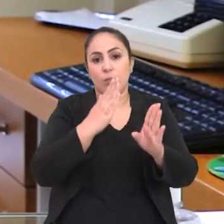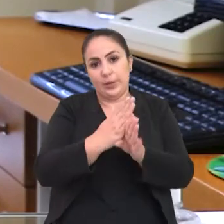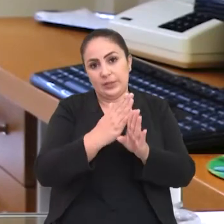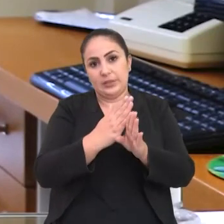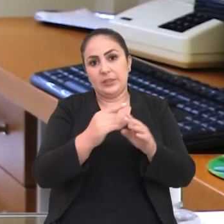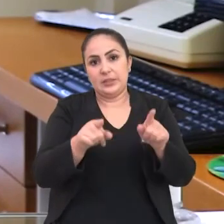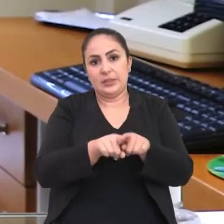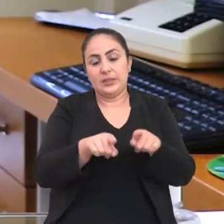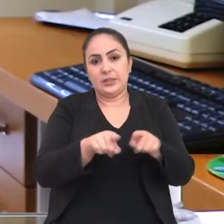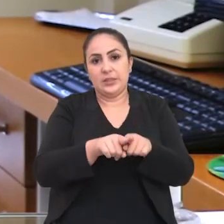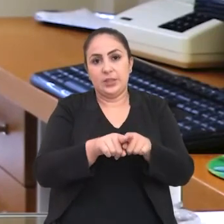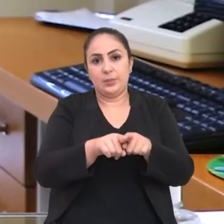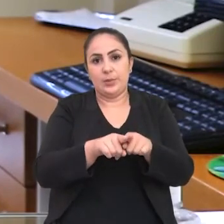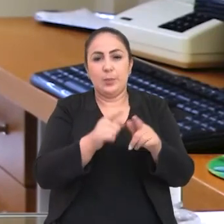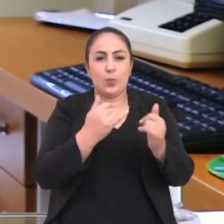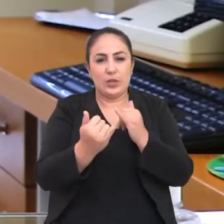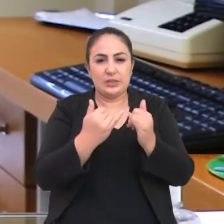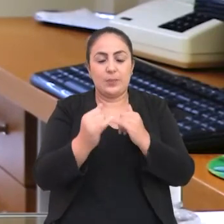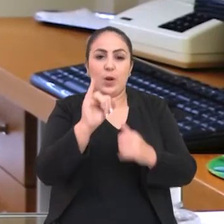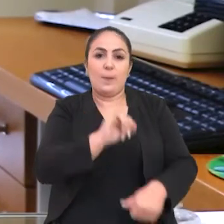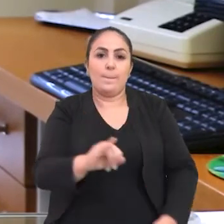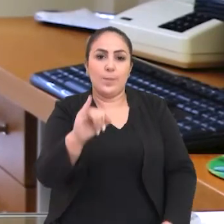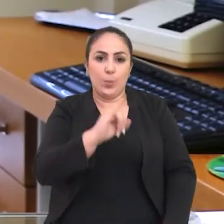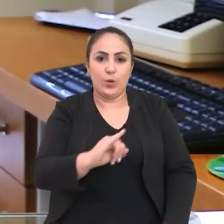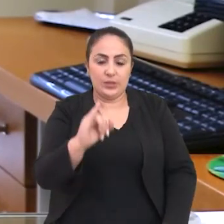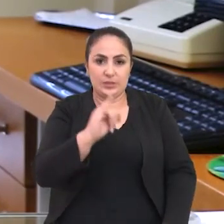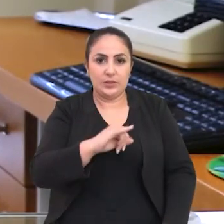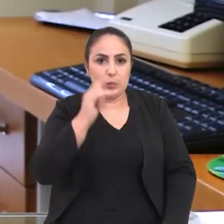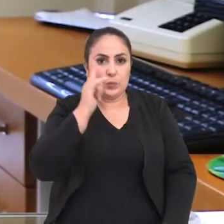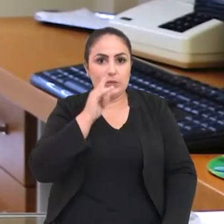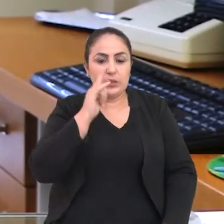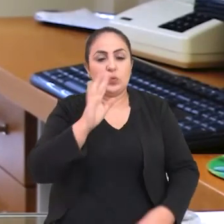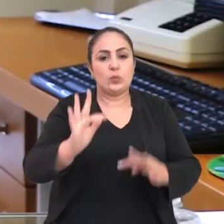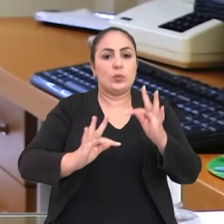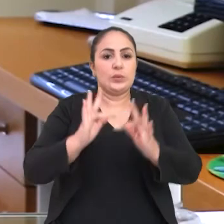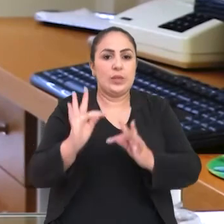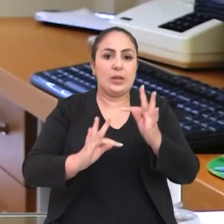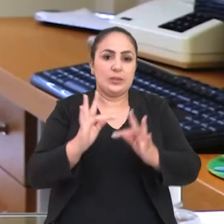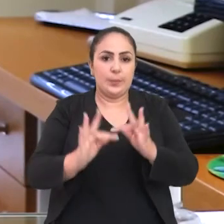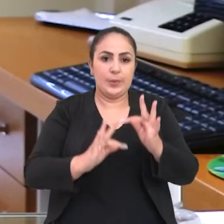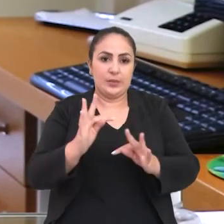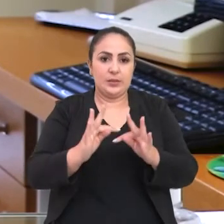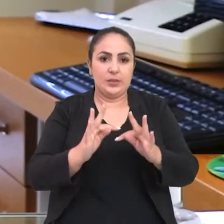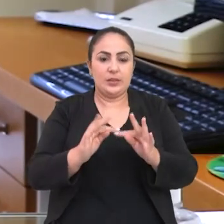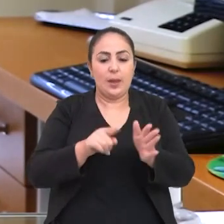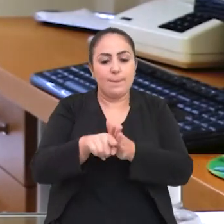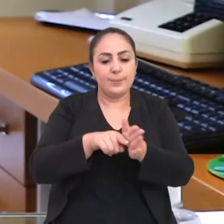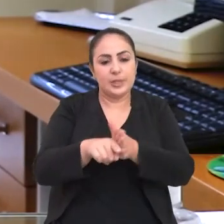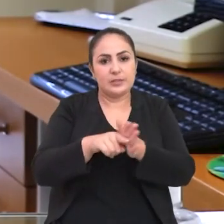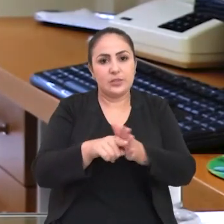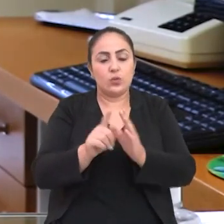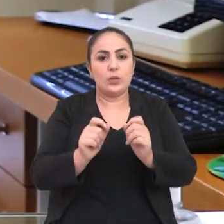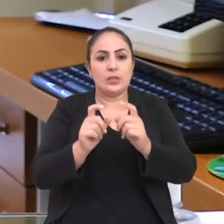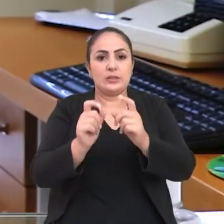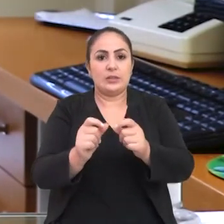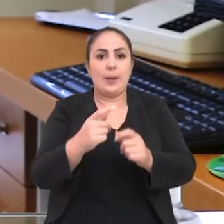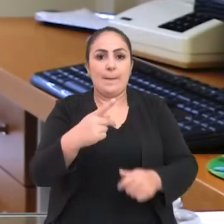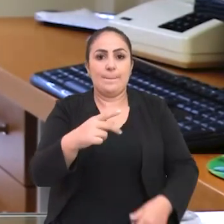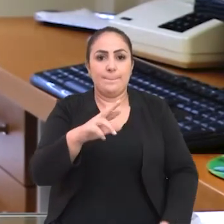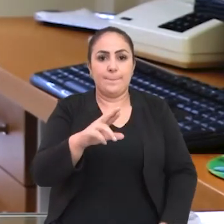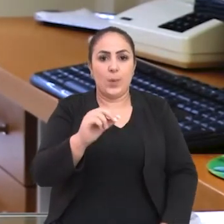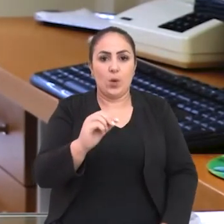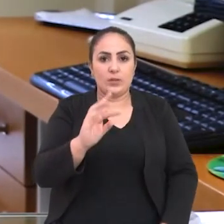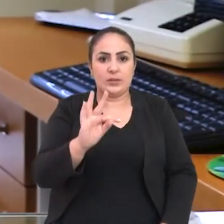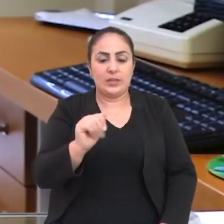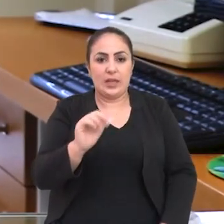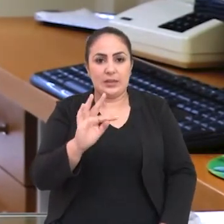esse diagnóstico e essa, digamos assim, essa importância do tratamento e do rastreamento do